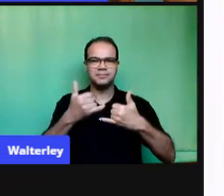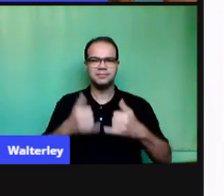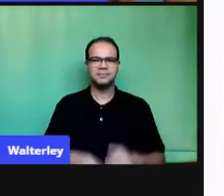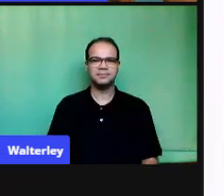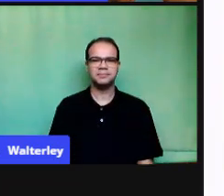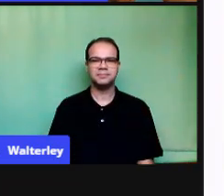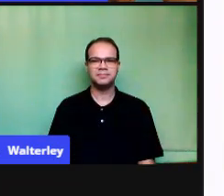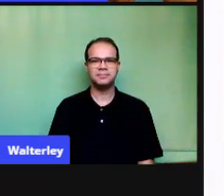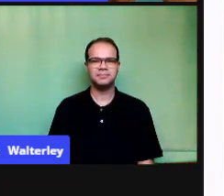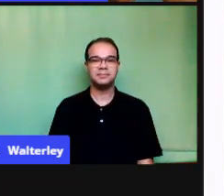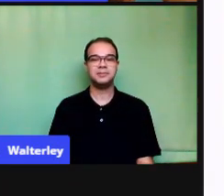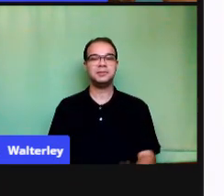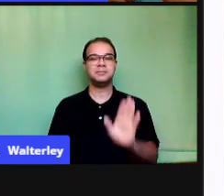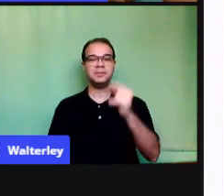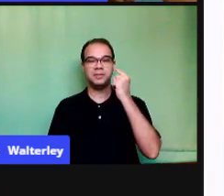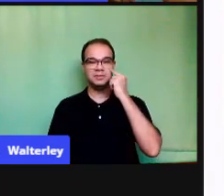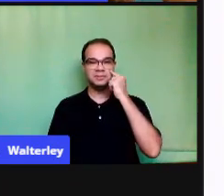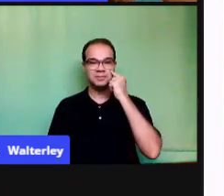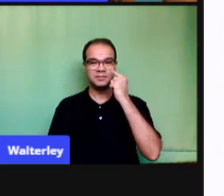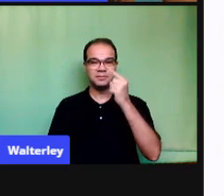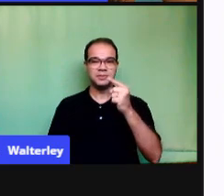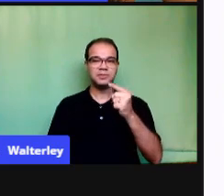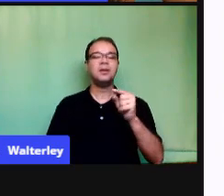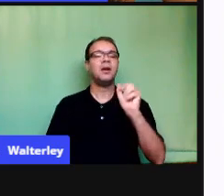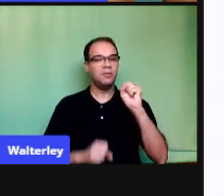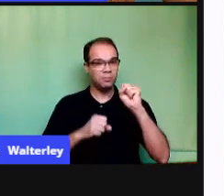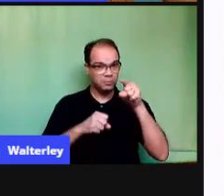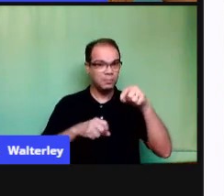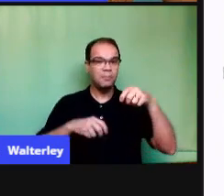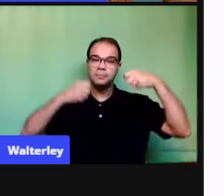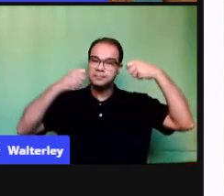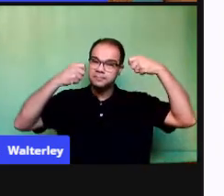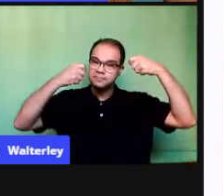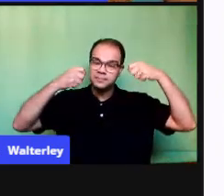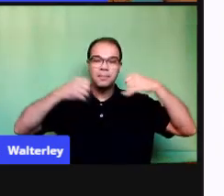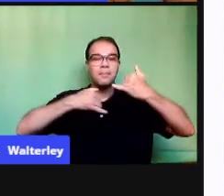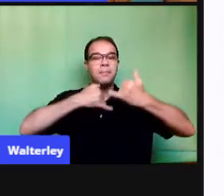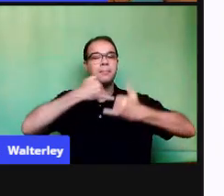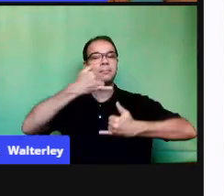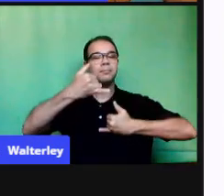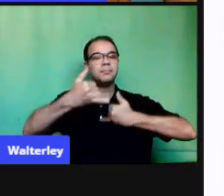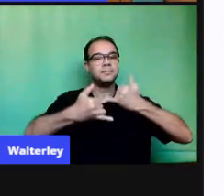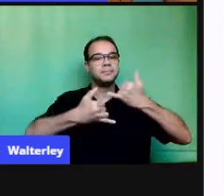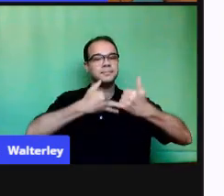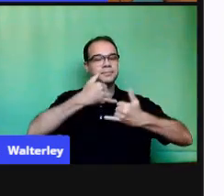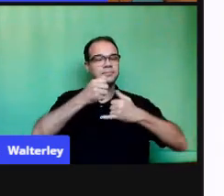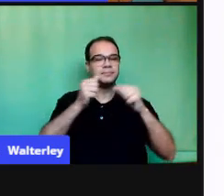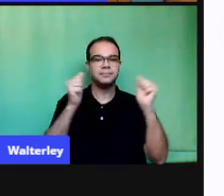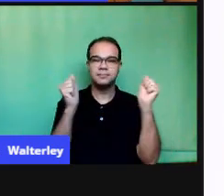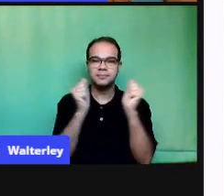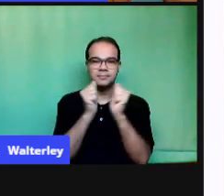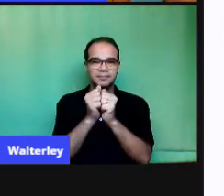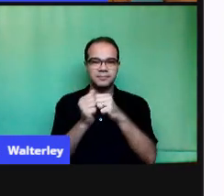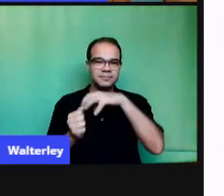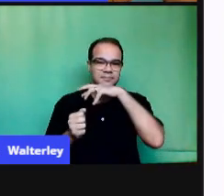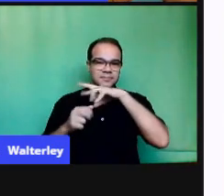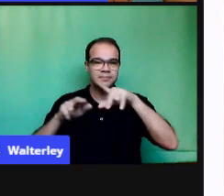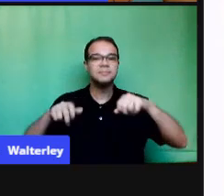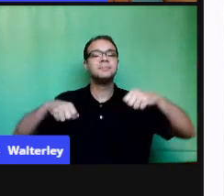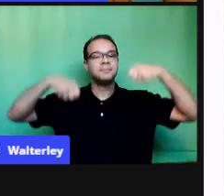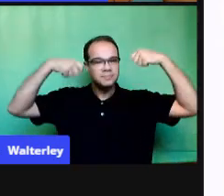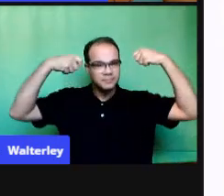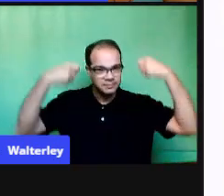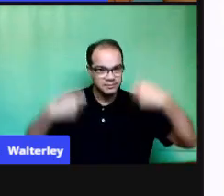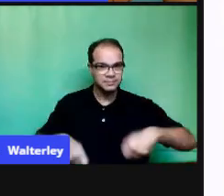substituir a possibilidade da gente brincar com os nossos animais. Né? Então, a questão da saúde, né, é um fator